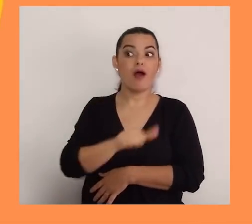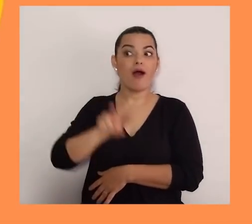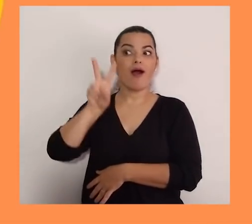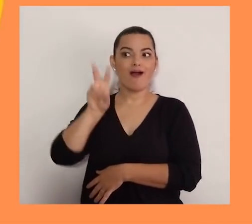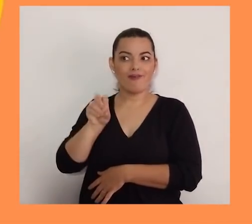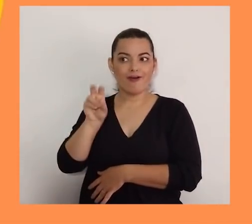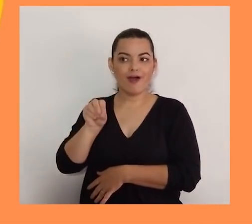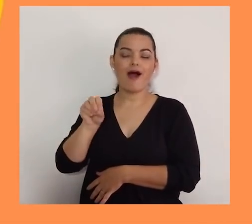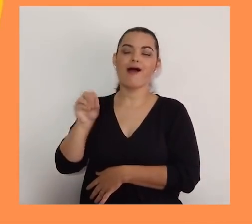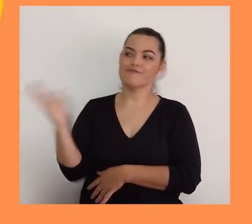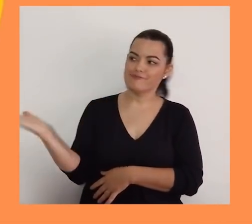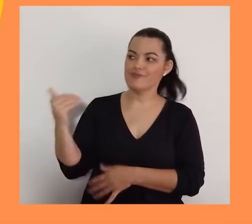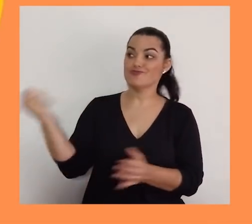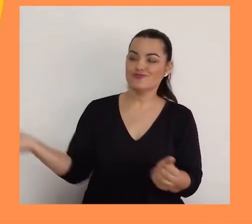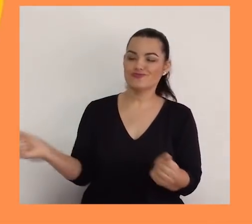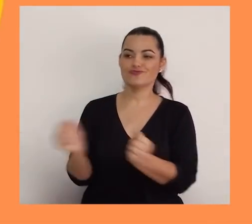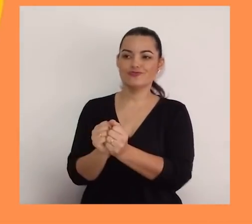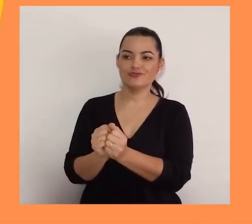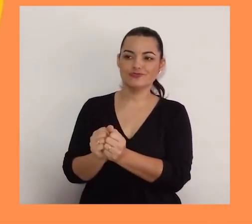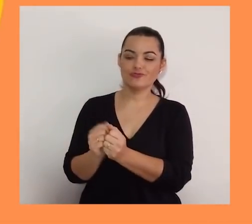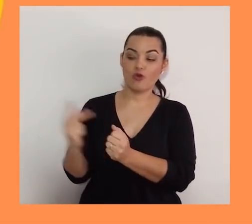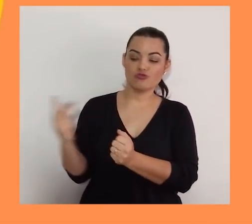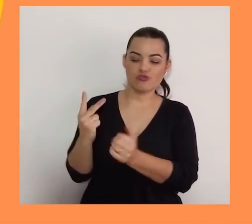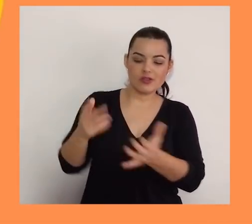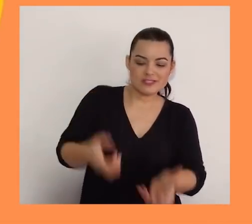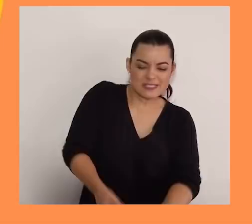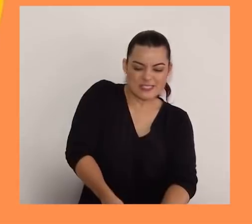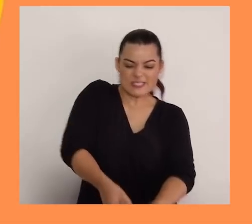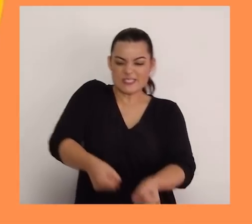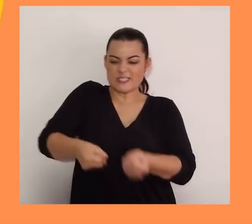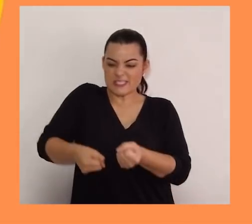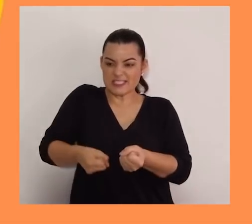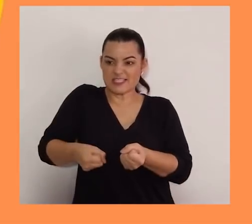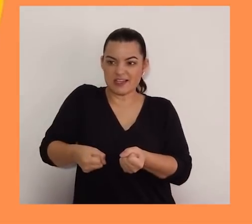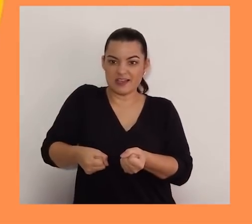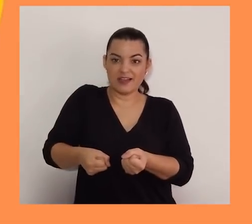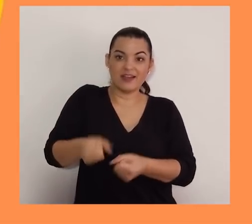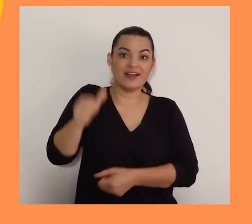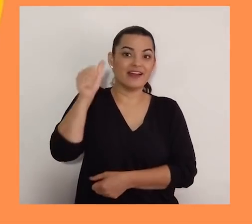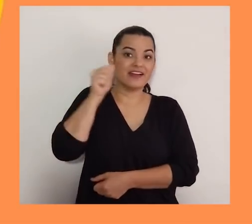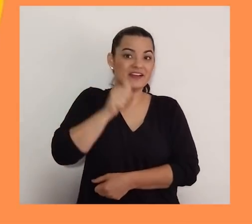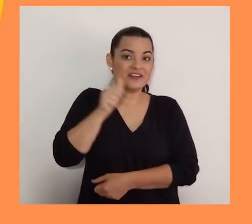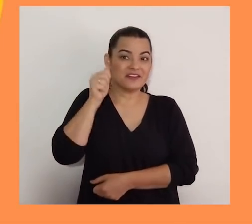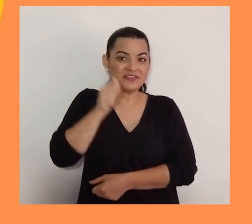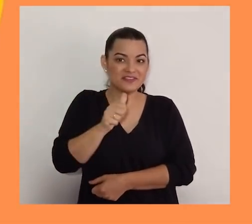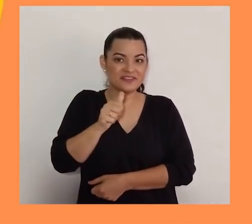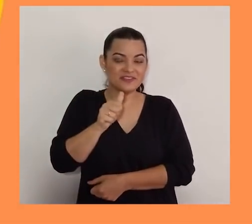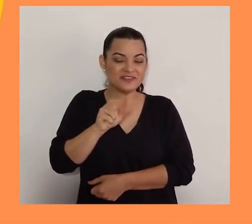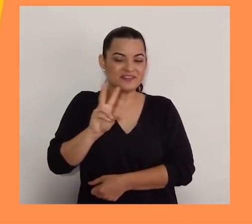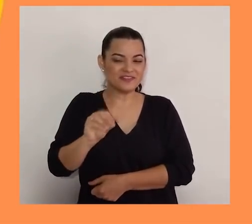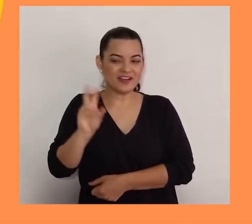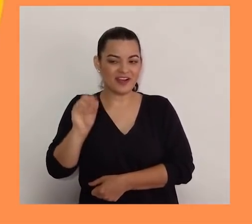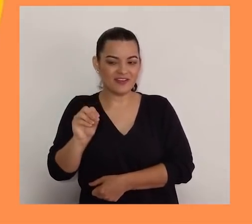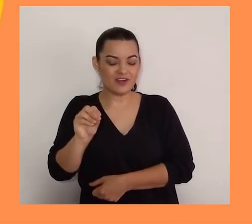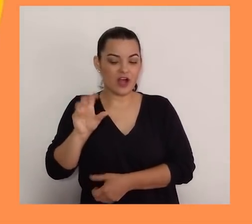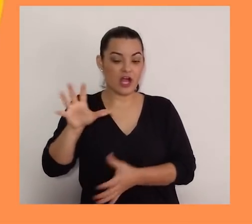Puxa que puxa, em nada de o rabanete sair da terra. O que ele pode fazer para conseguir tirar esse